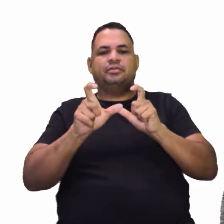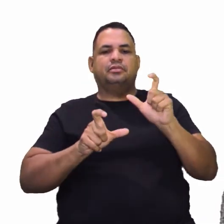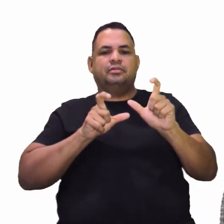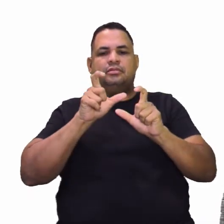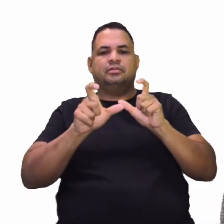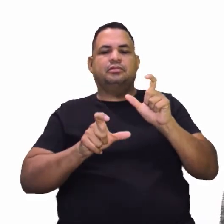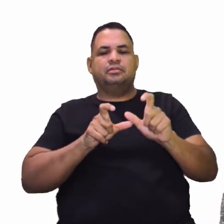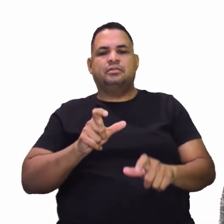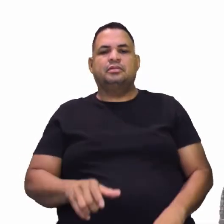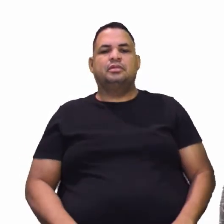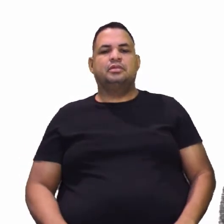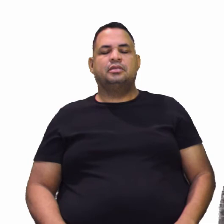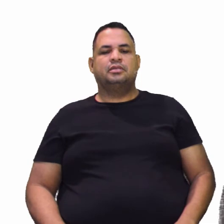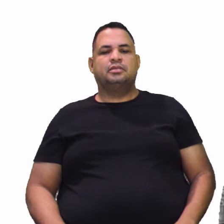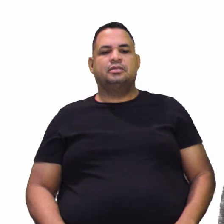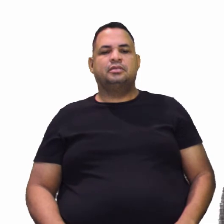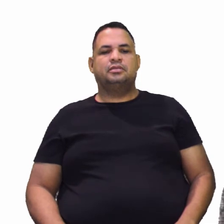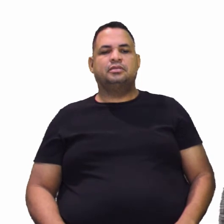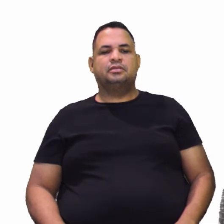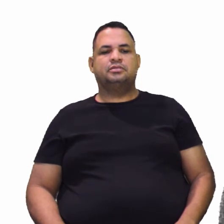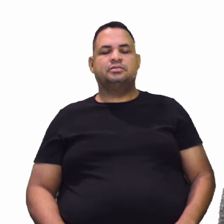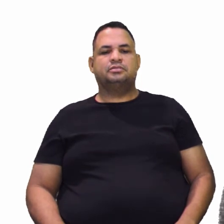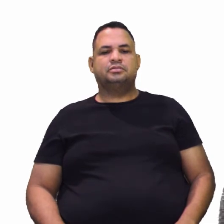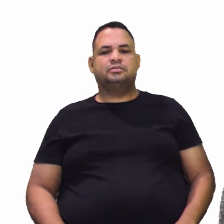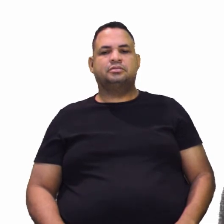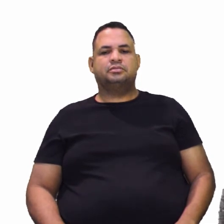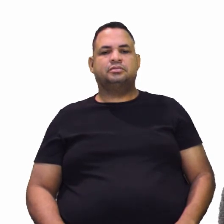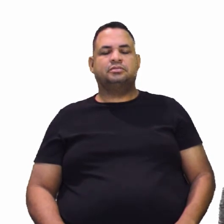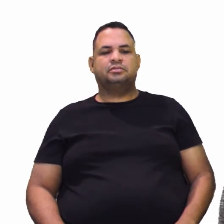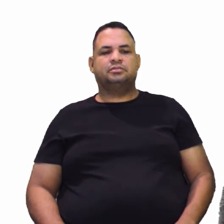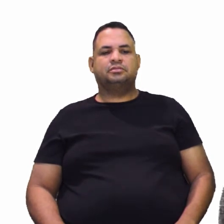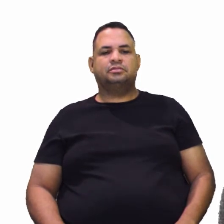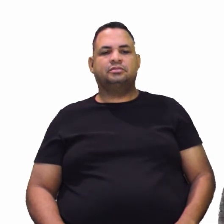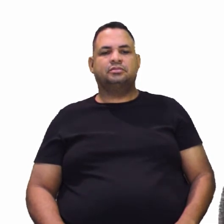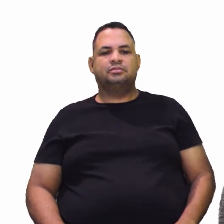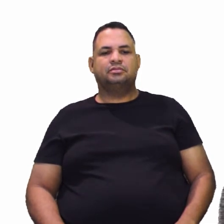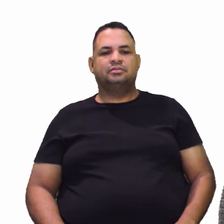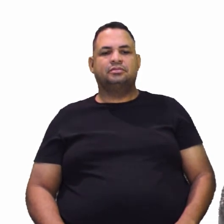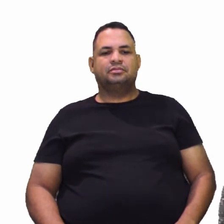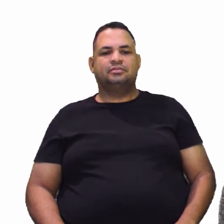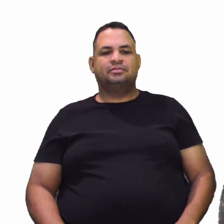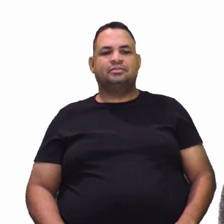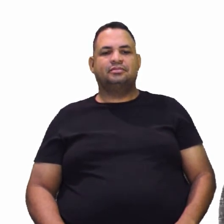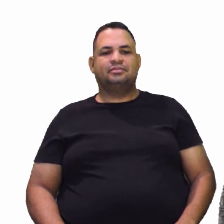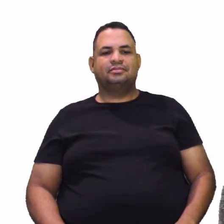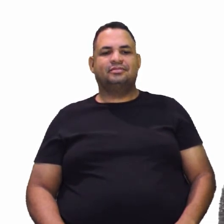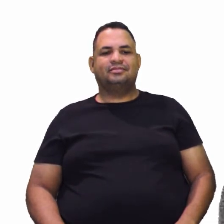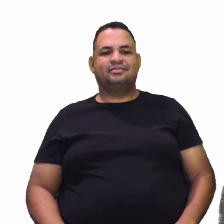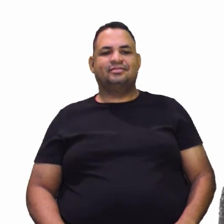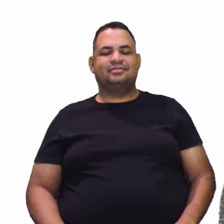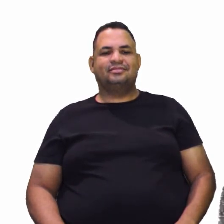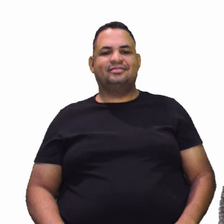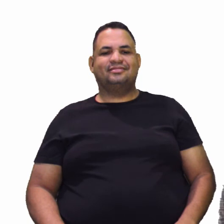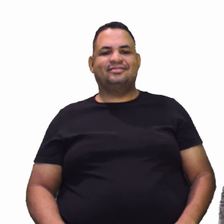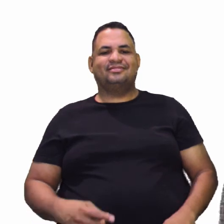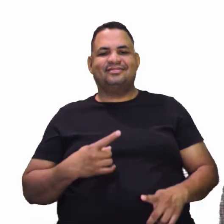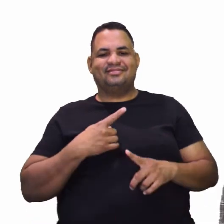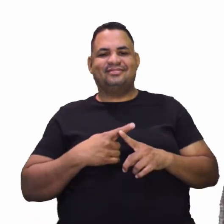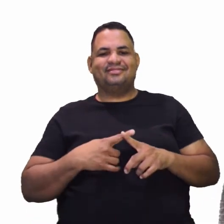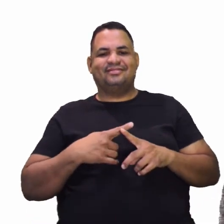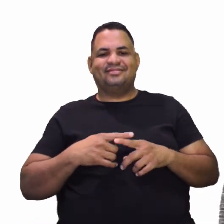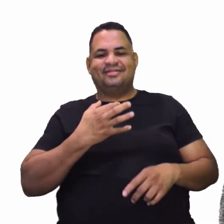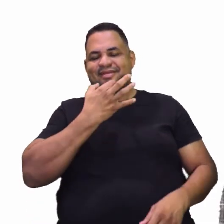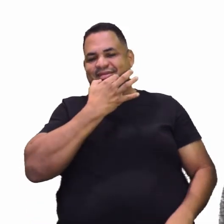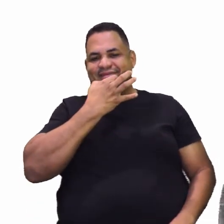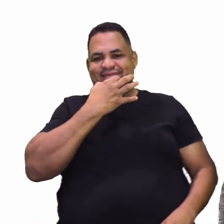temos o everyday junto, ele tá vindo lá na frente, ele tá vindo lá na frente, eita, português e inglês, que